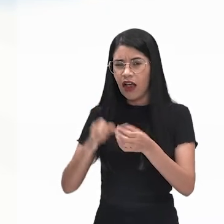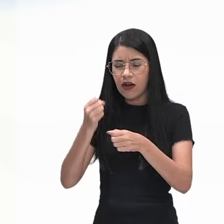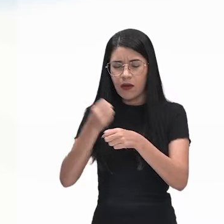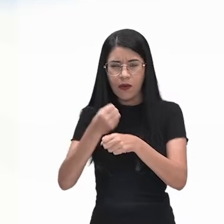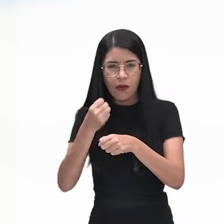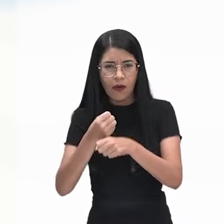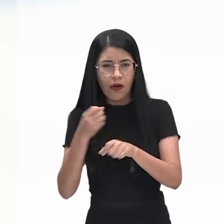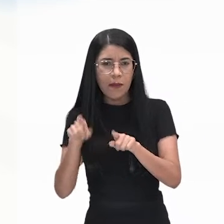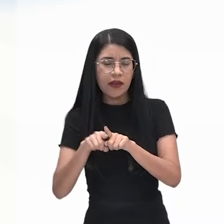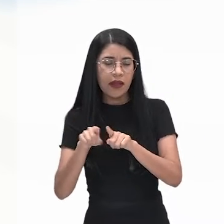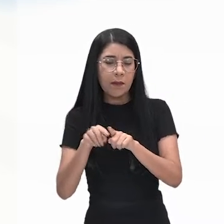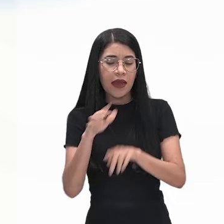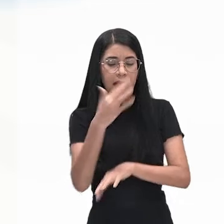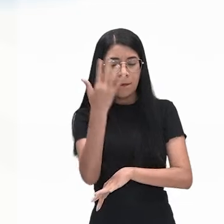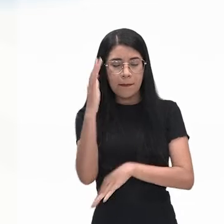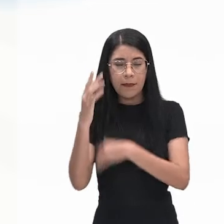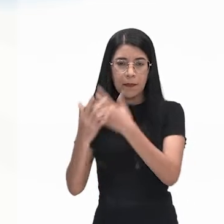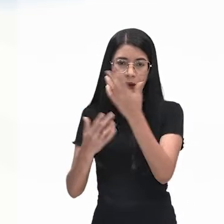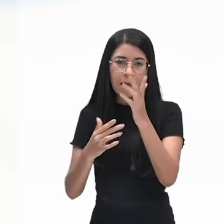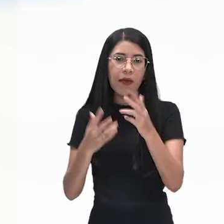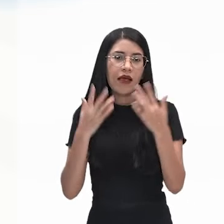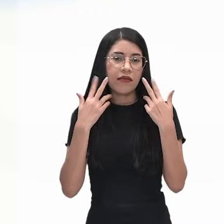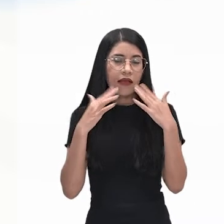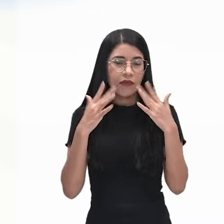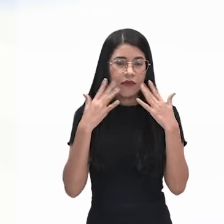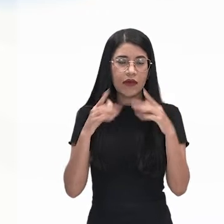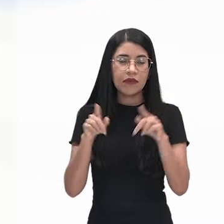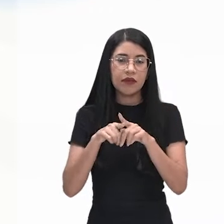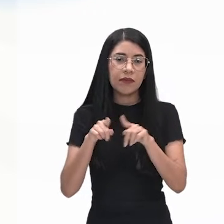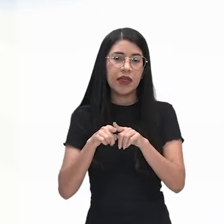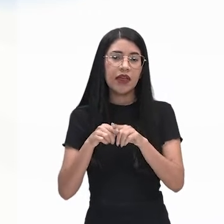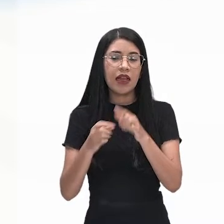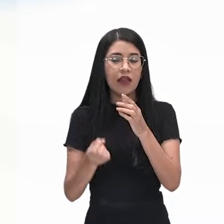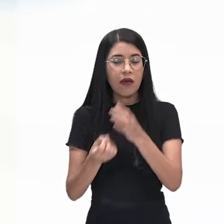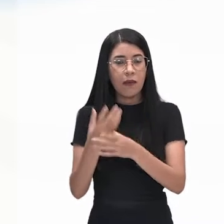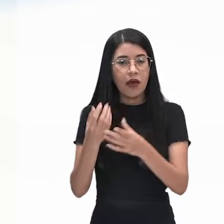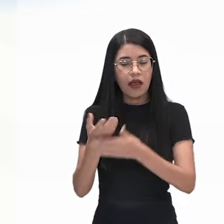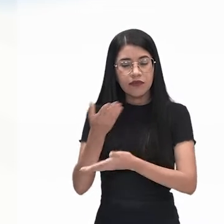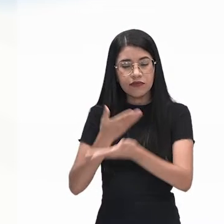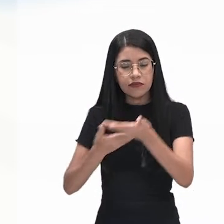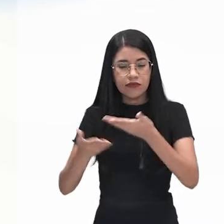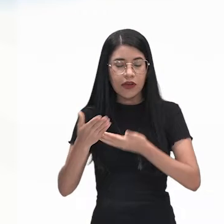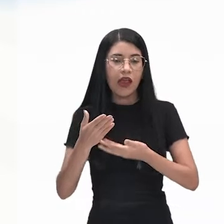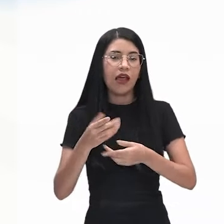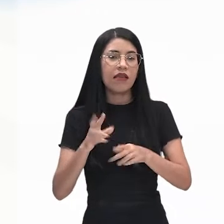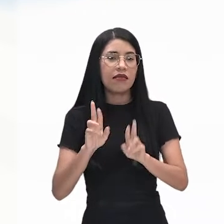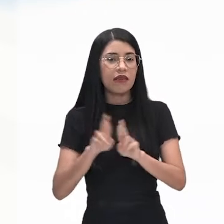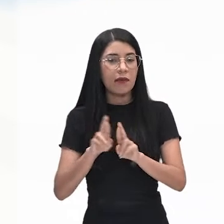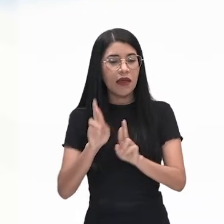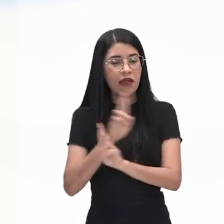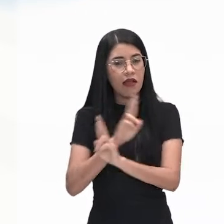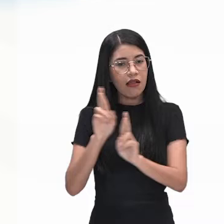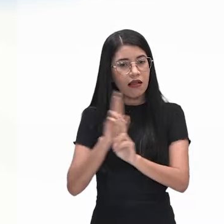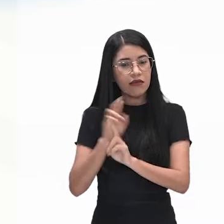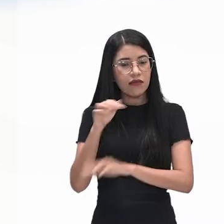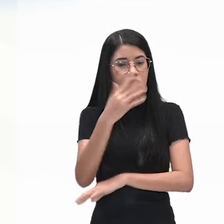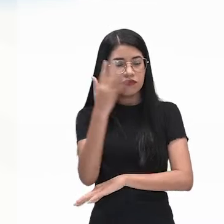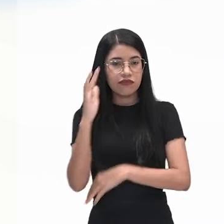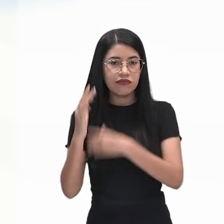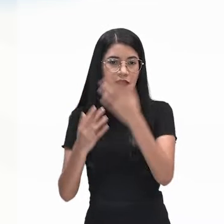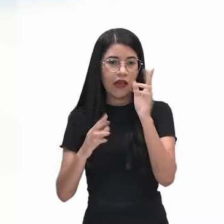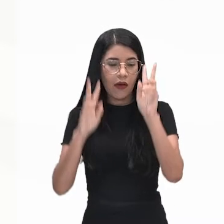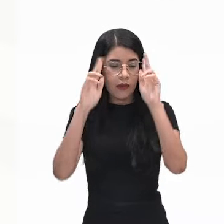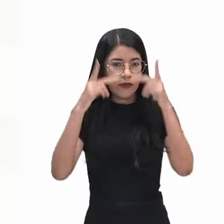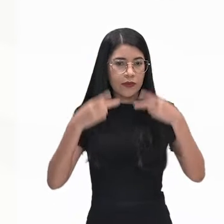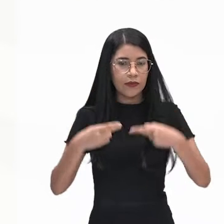meio natural, e ele é produzido, esse espaço geográfico, a partir dessa interação entre o homem e o meio ambiente,